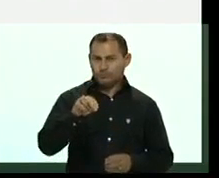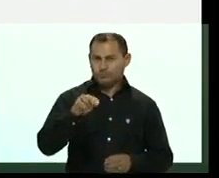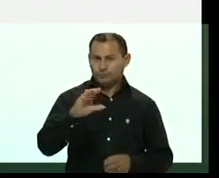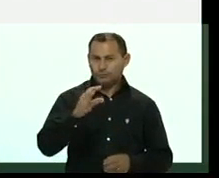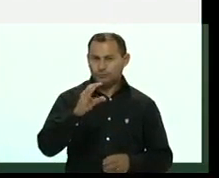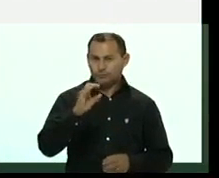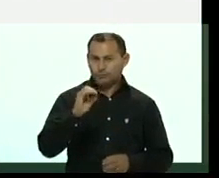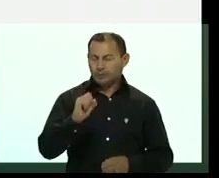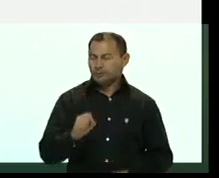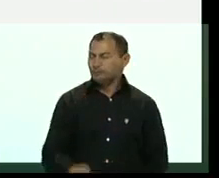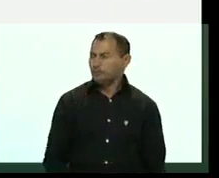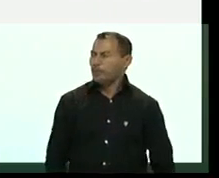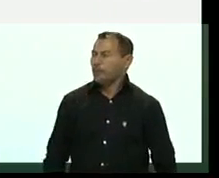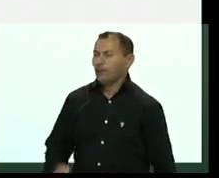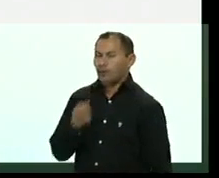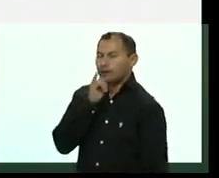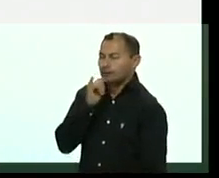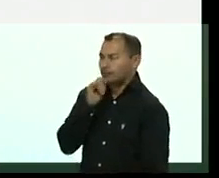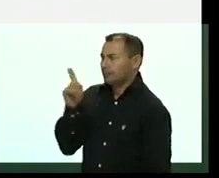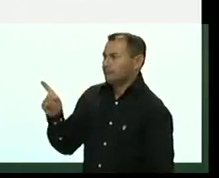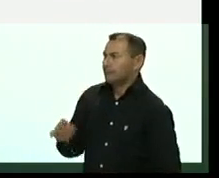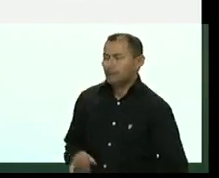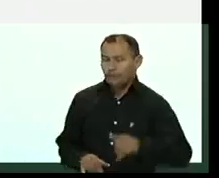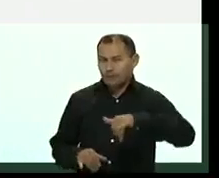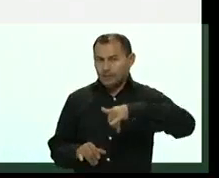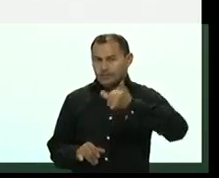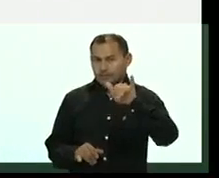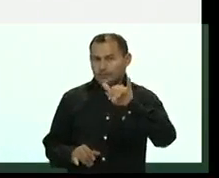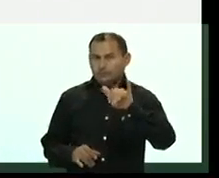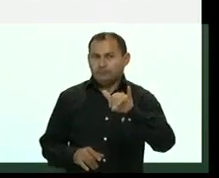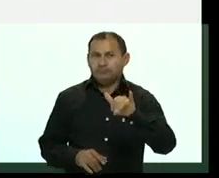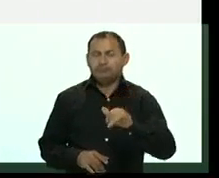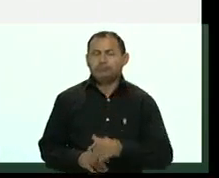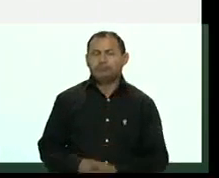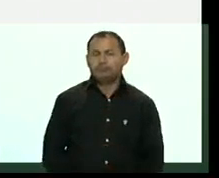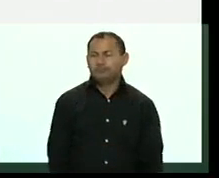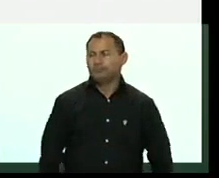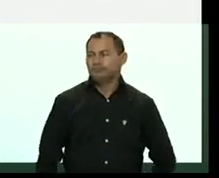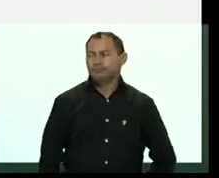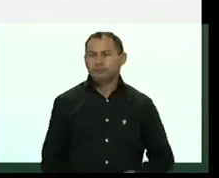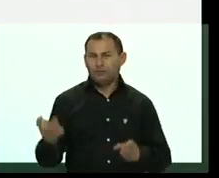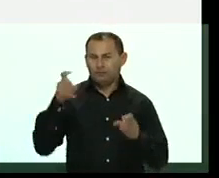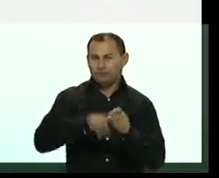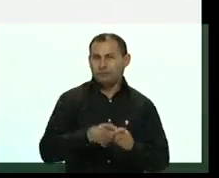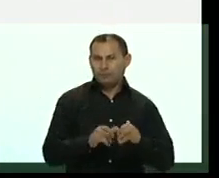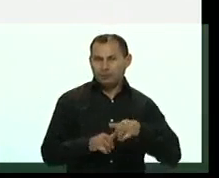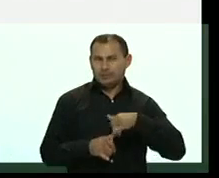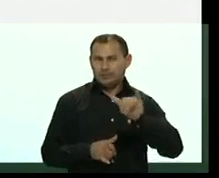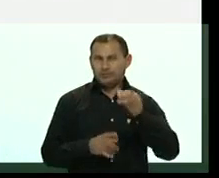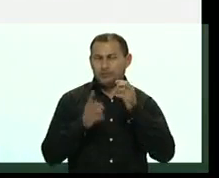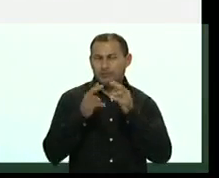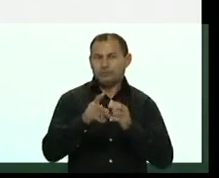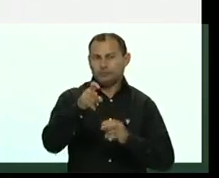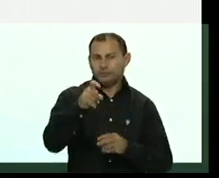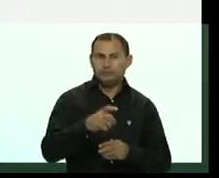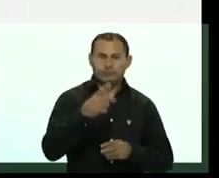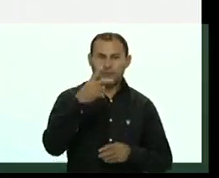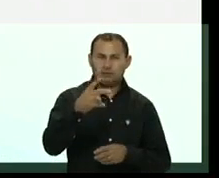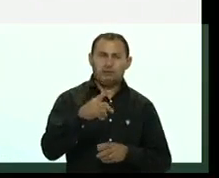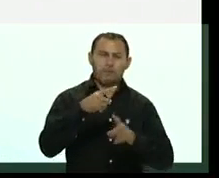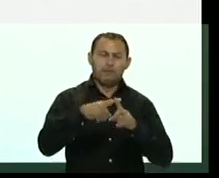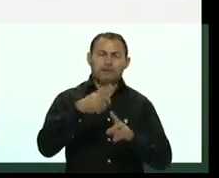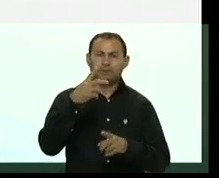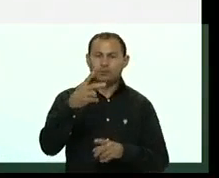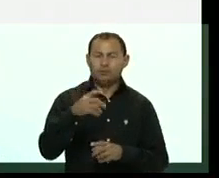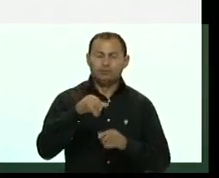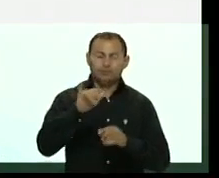lá, nós temos esse exemplo aqui, y, deixa eu só voltar, y é igual a x ao quadrado mais